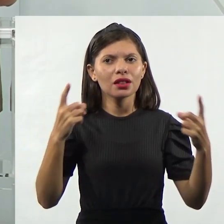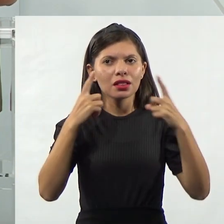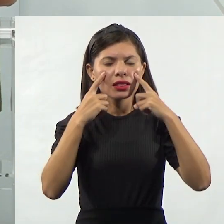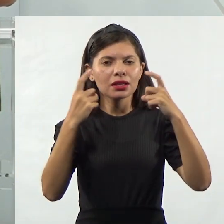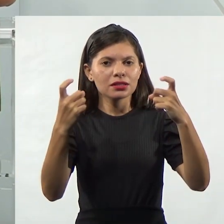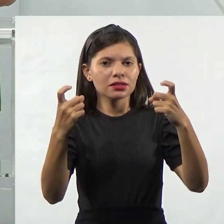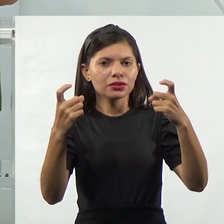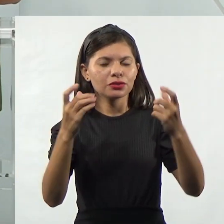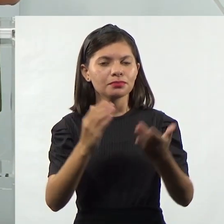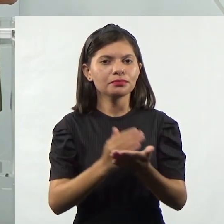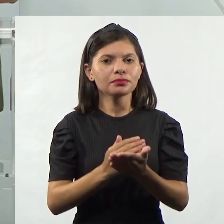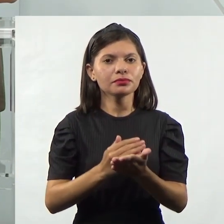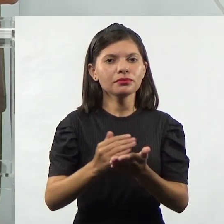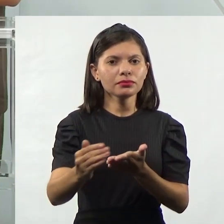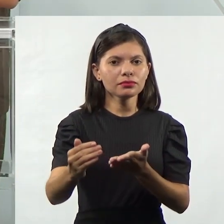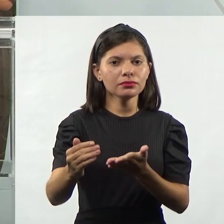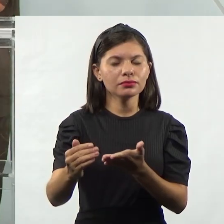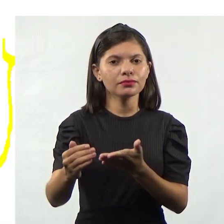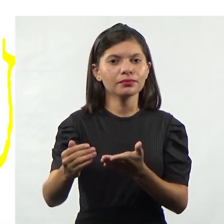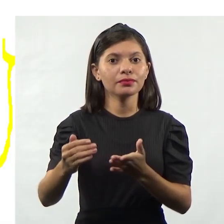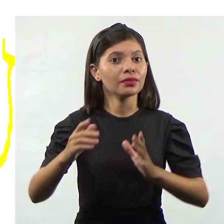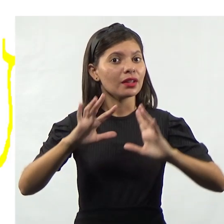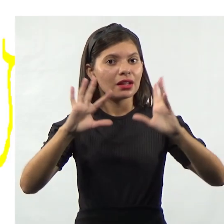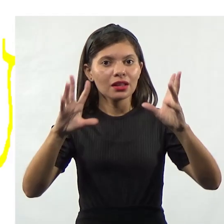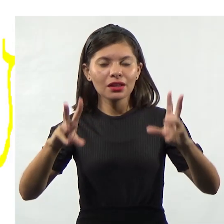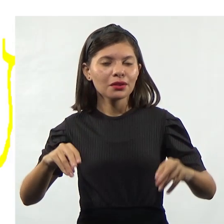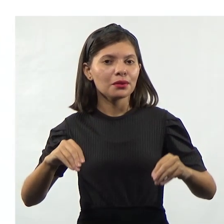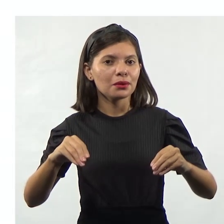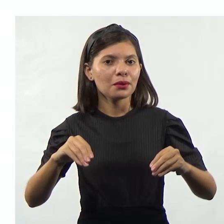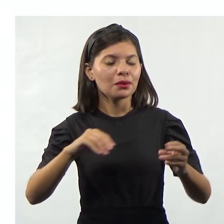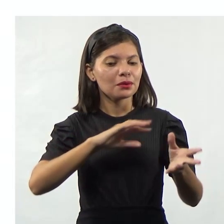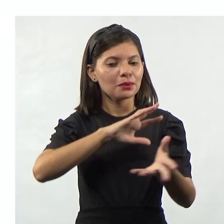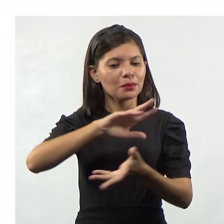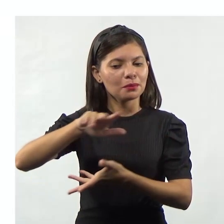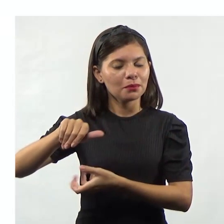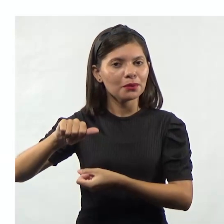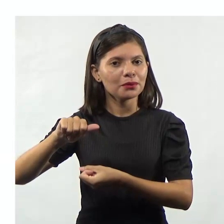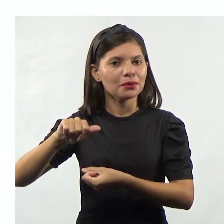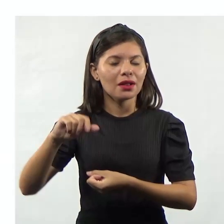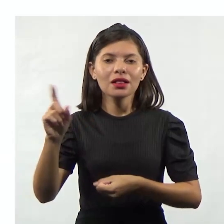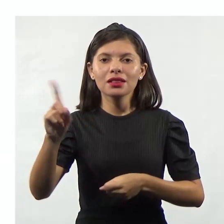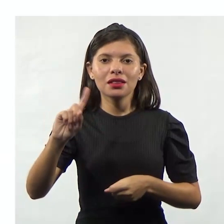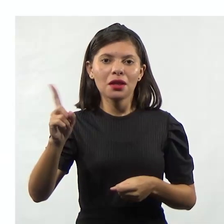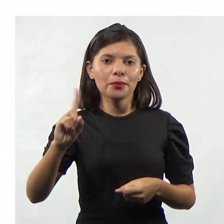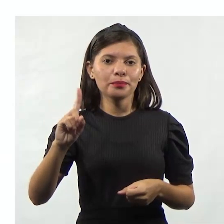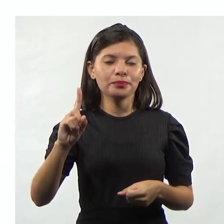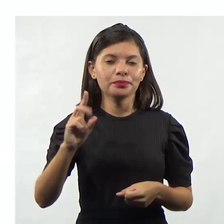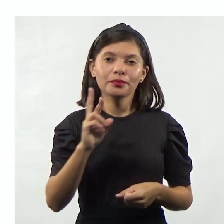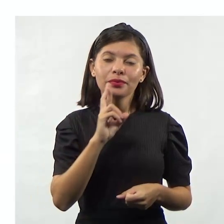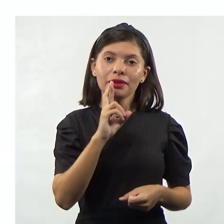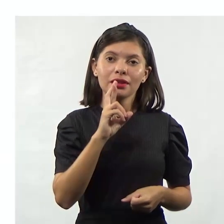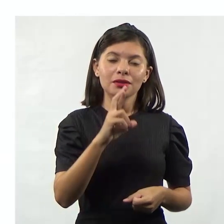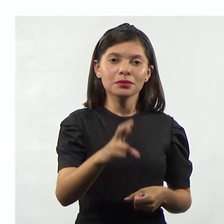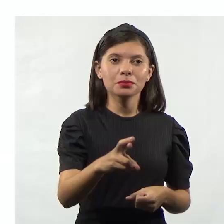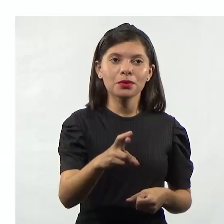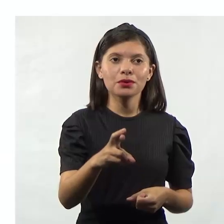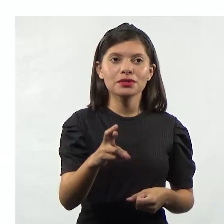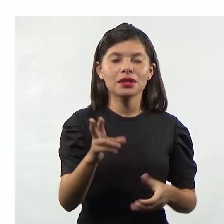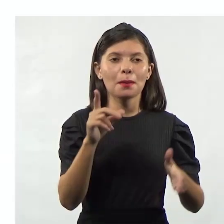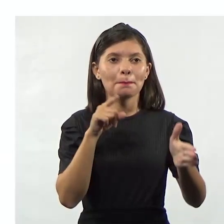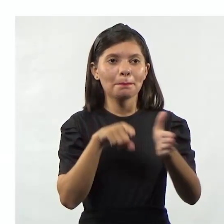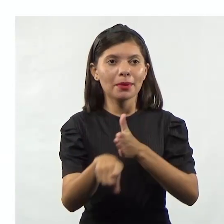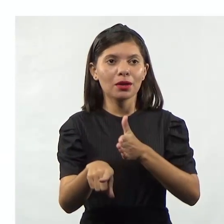nuances interessantes. Seguindo. Bom, mas todo mundo deve licitar? Não, né?